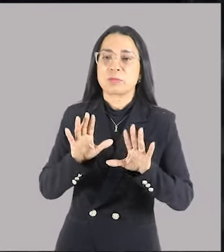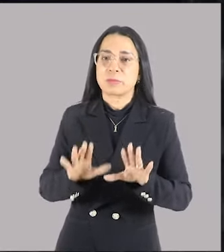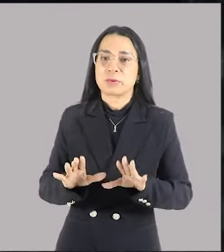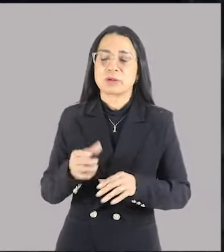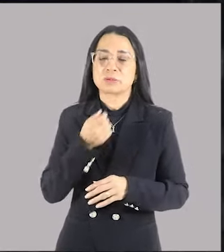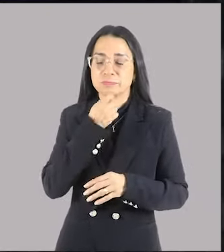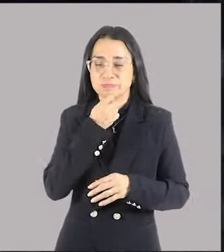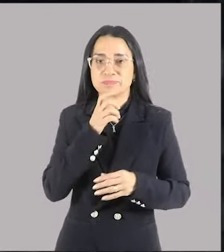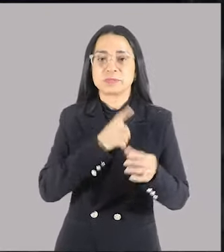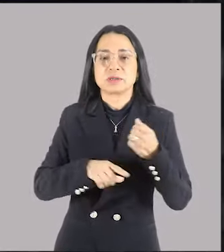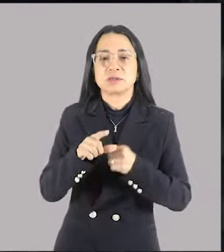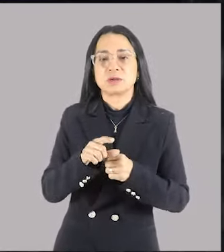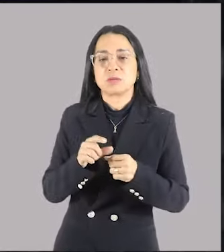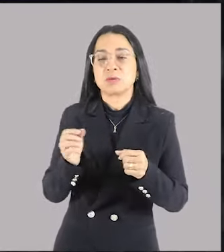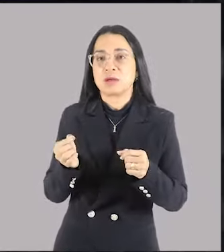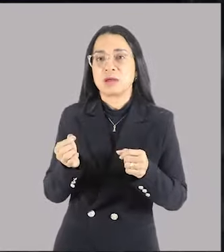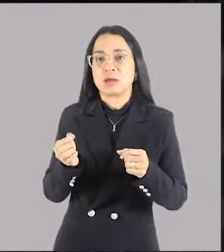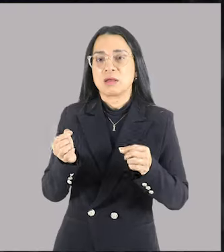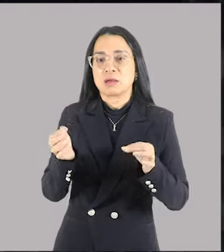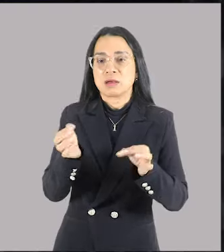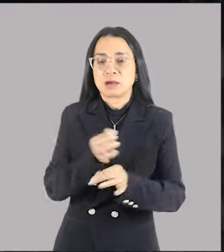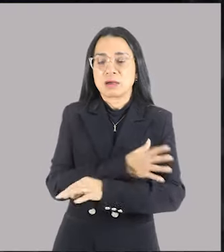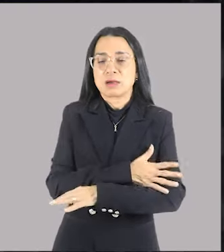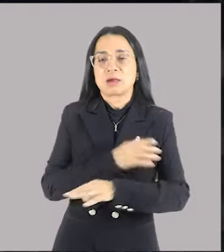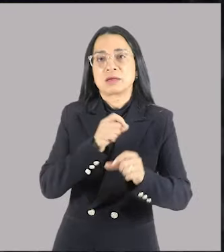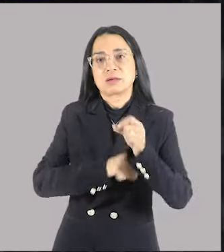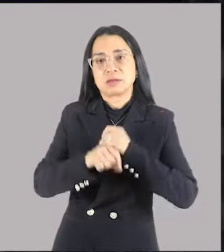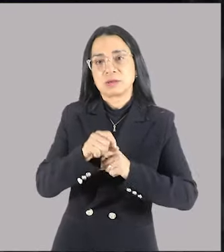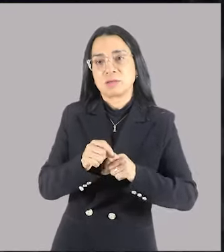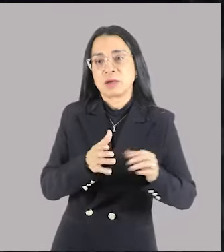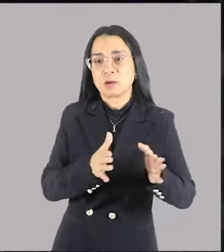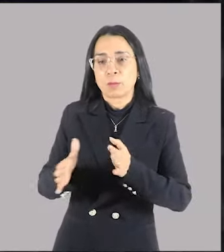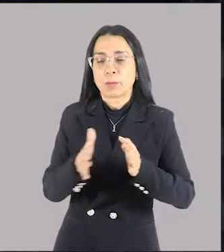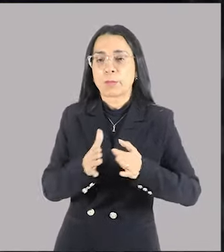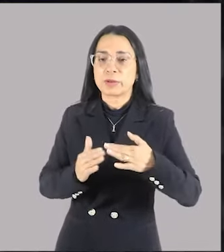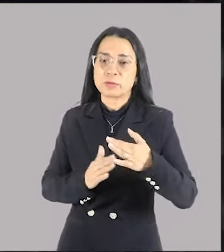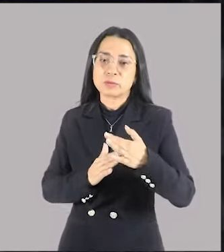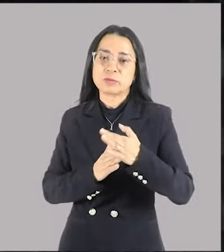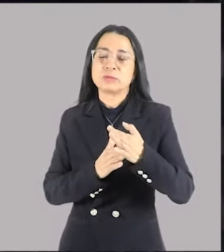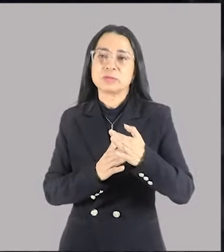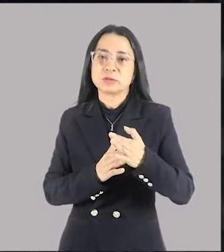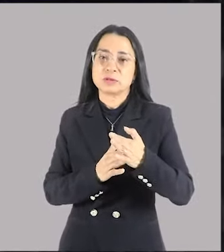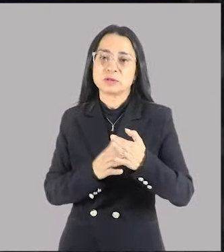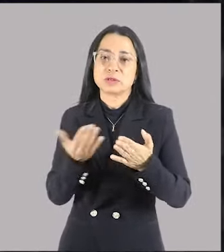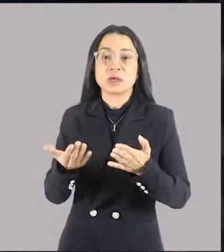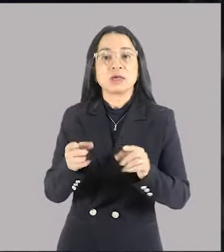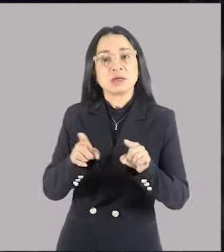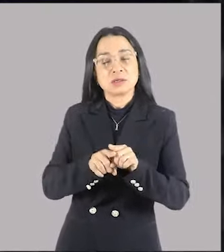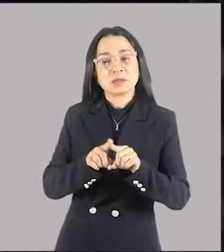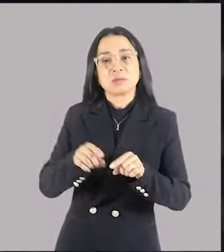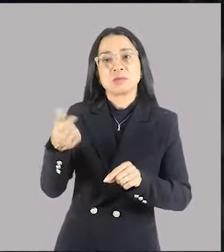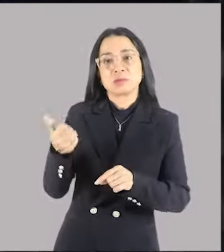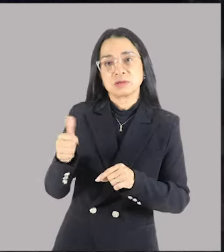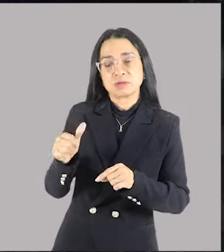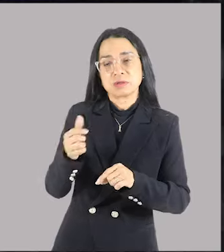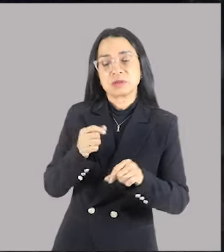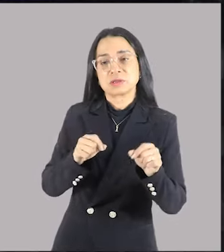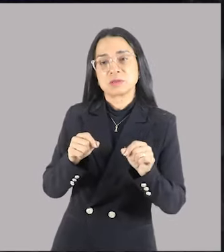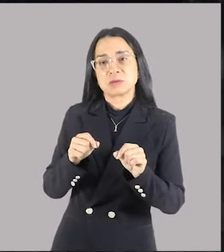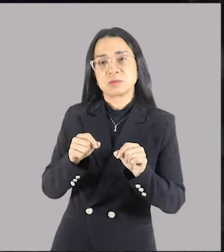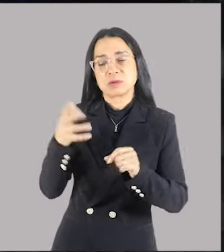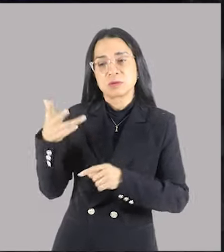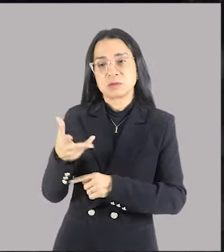ainda não terminaram o estágio probatório de 3 anos e a avaliação de desempenho estes serão exonerados em segundo lugar em